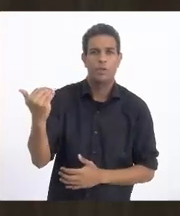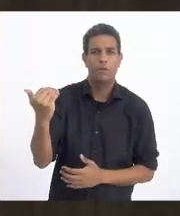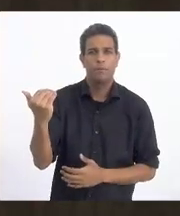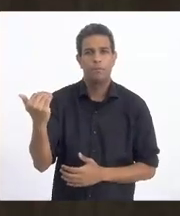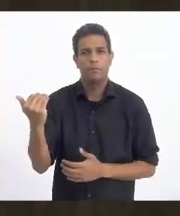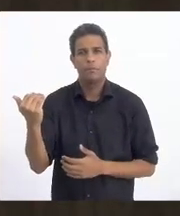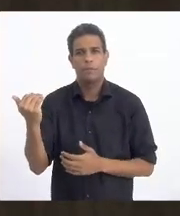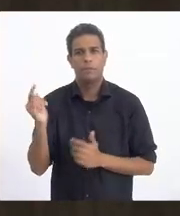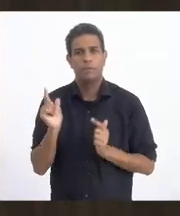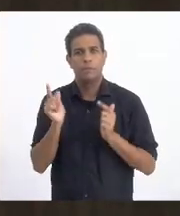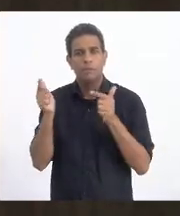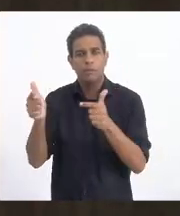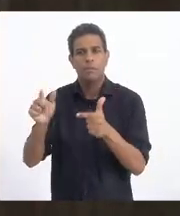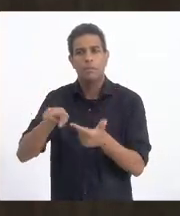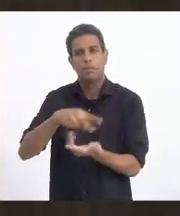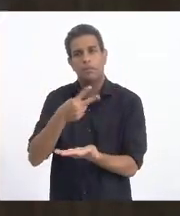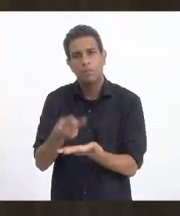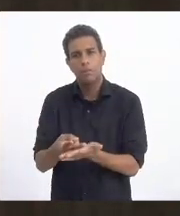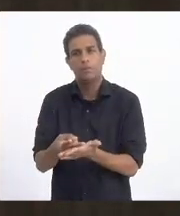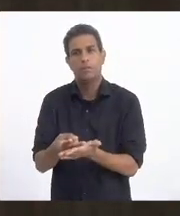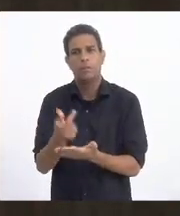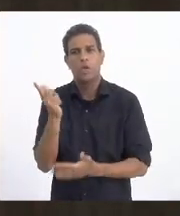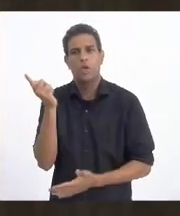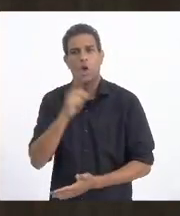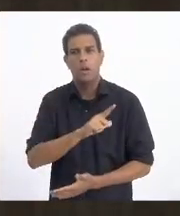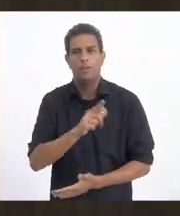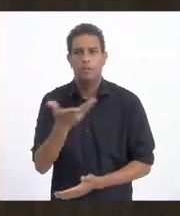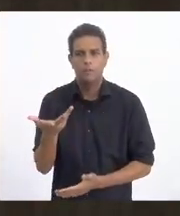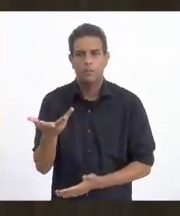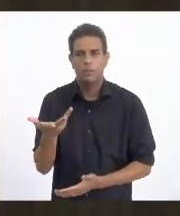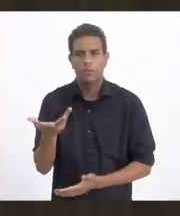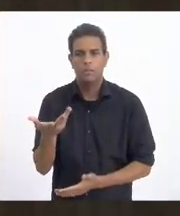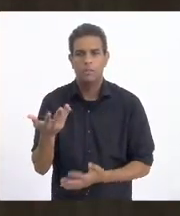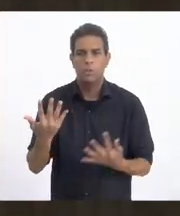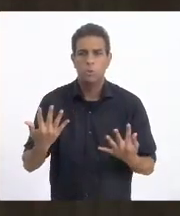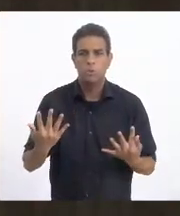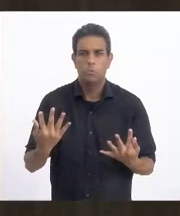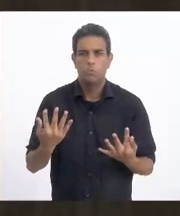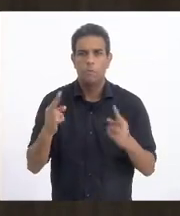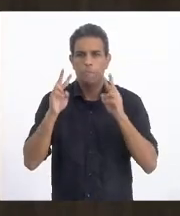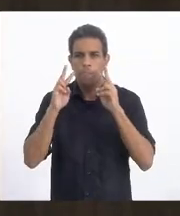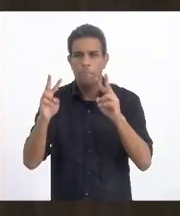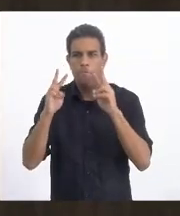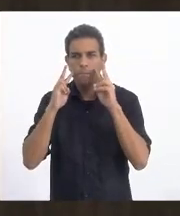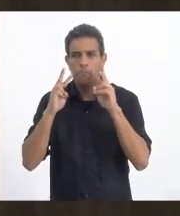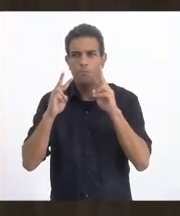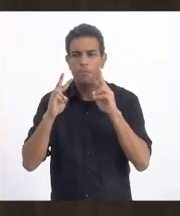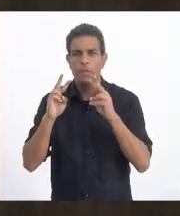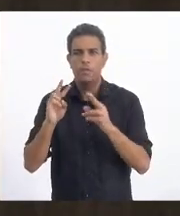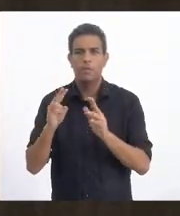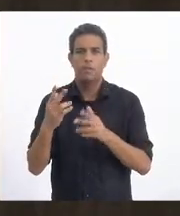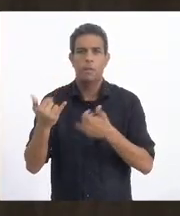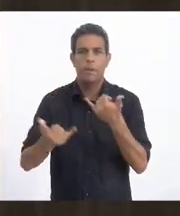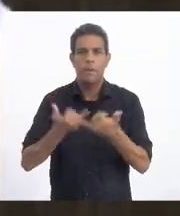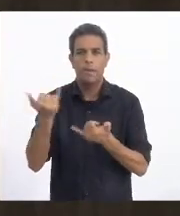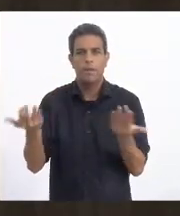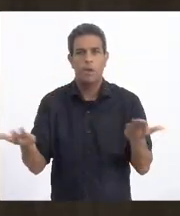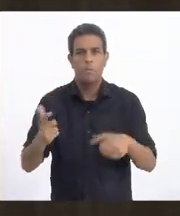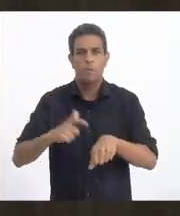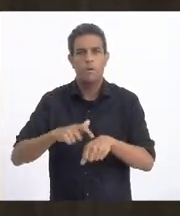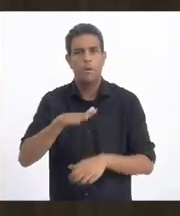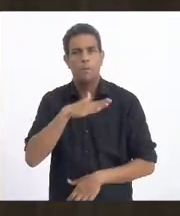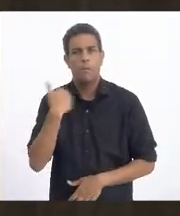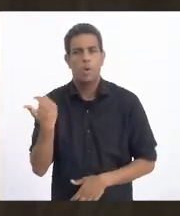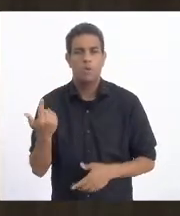para cima, corri, caí, mas consegui segurar ele, me machuquei, eu fui ver, a arma era uma réplica, podia estar aqui morto